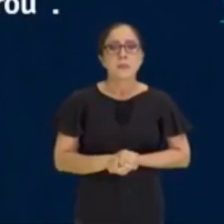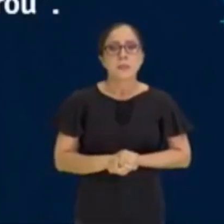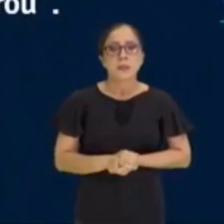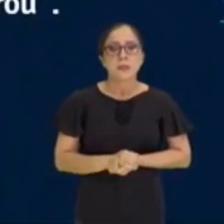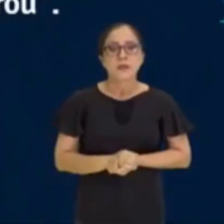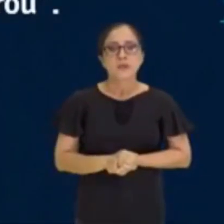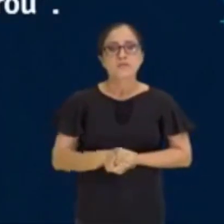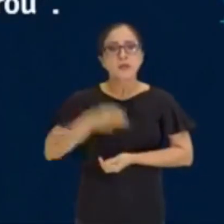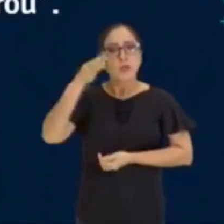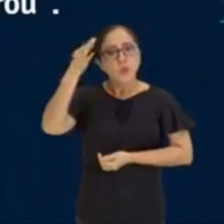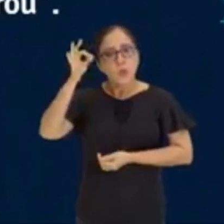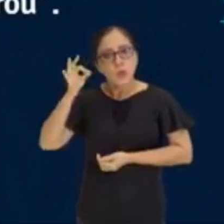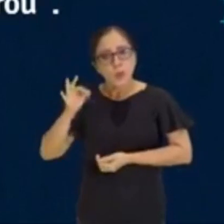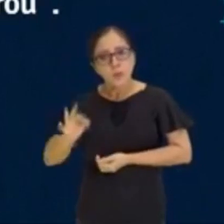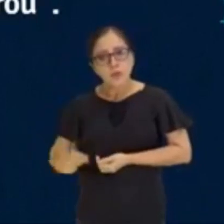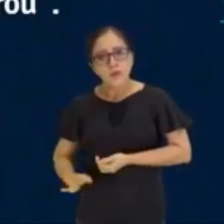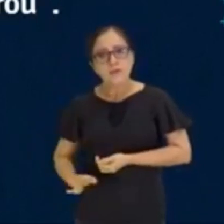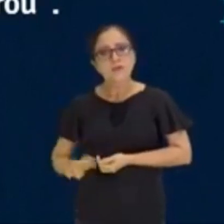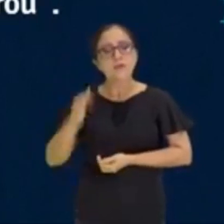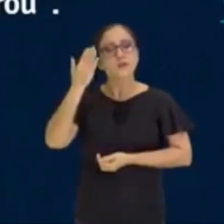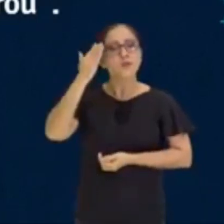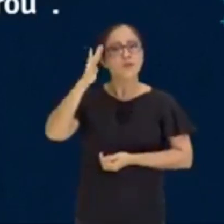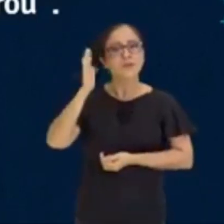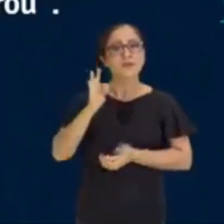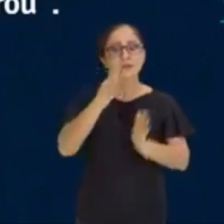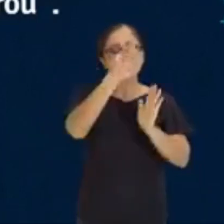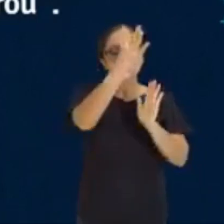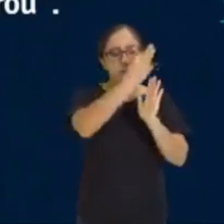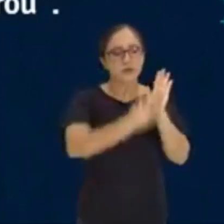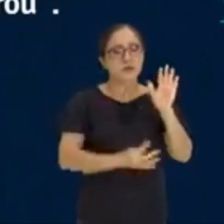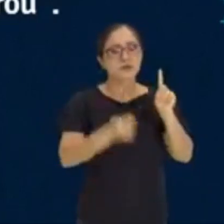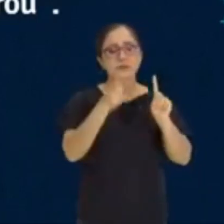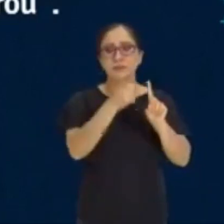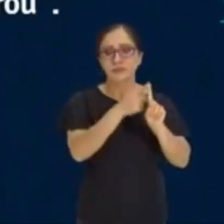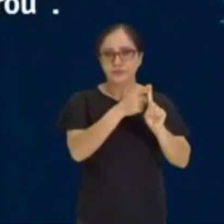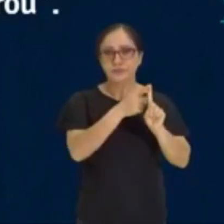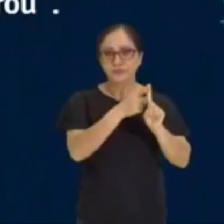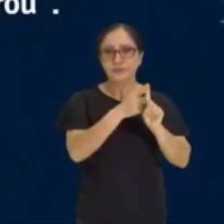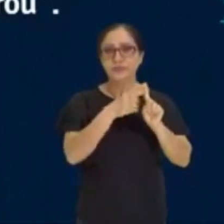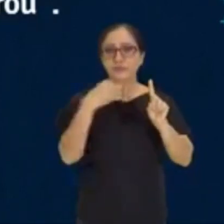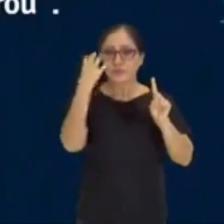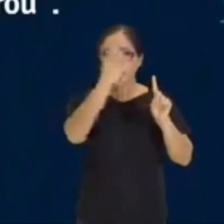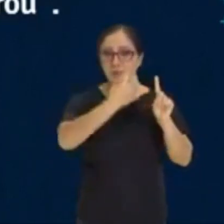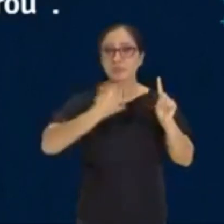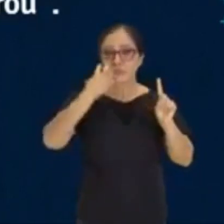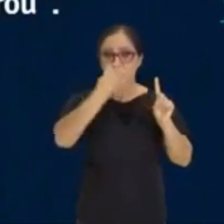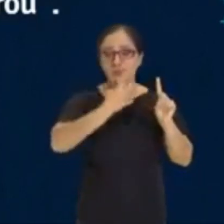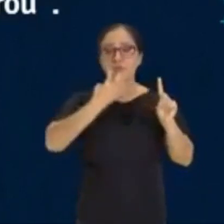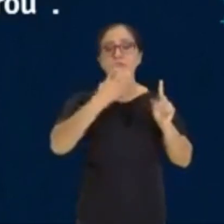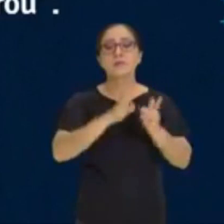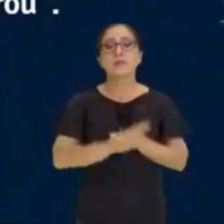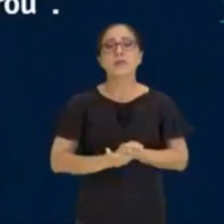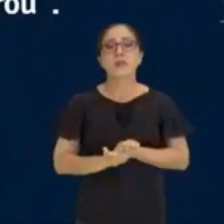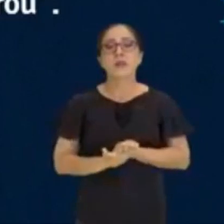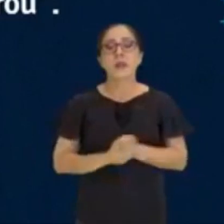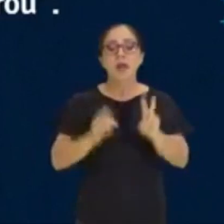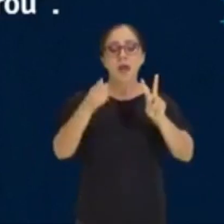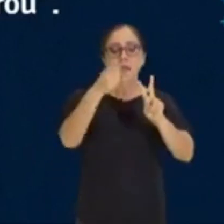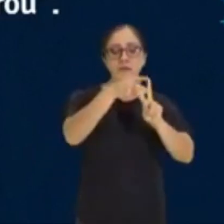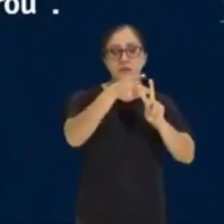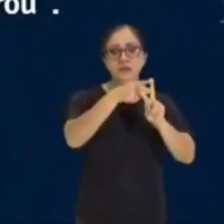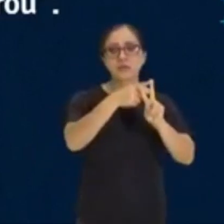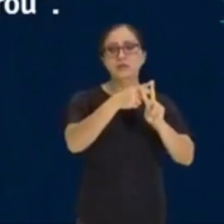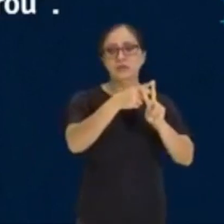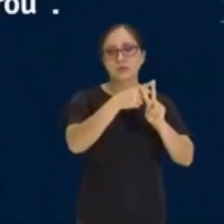Compreendendo e interpretando os textos. Texto 1. O texto 1 é a canção. Segundo texto, por